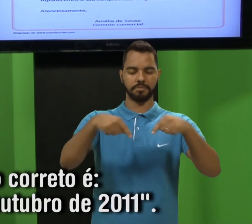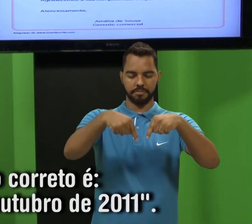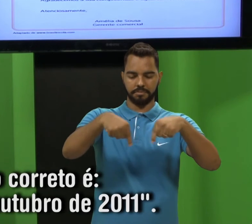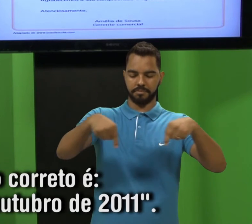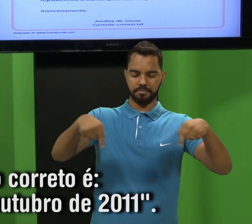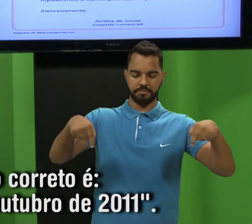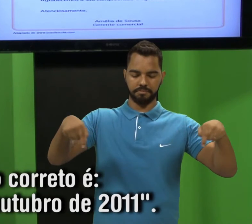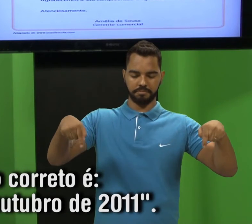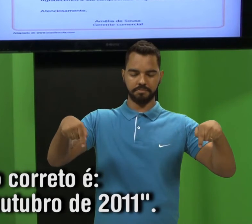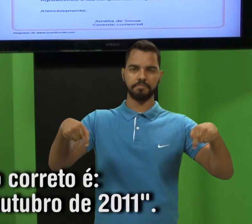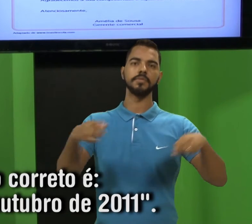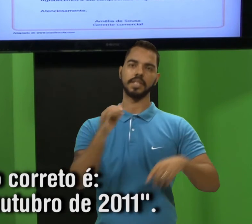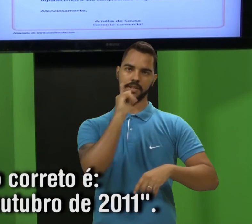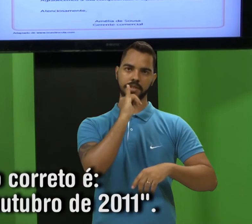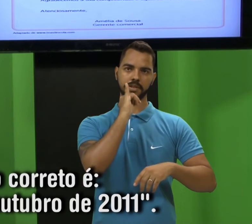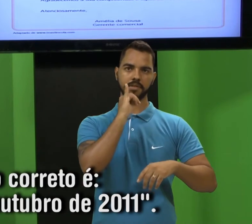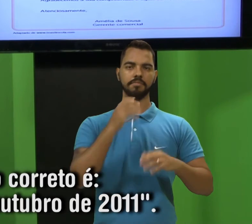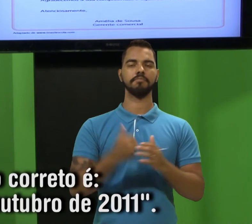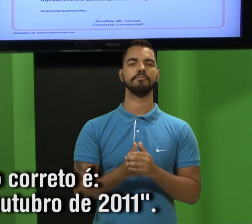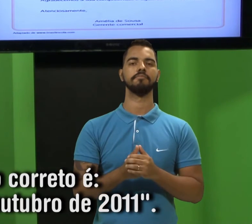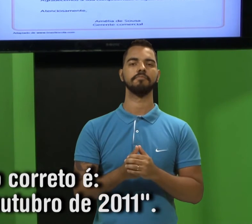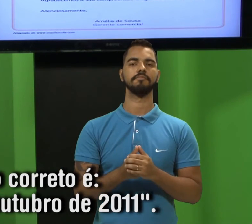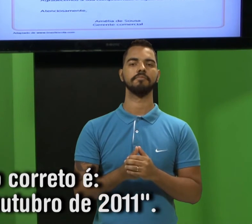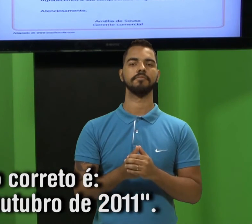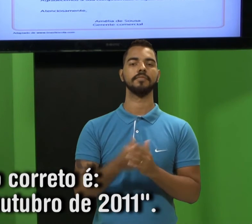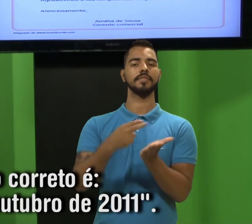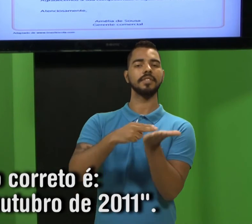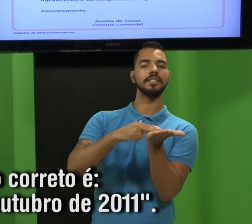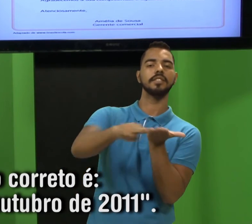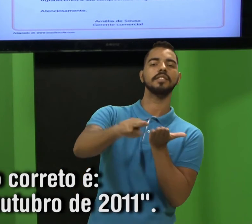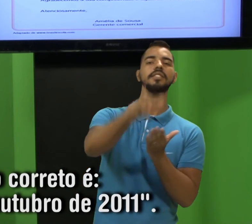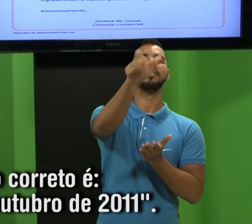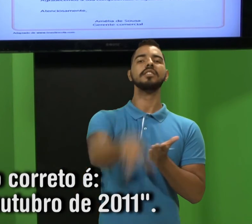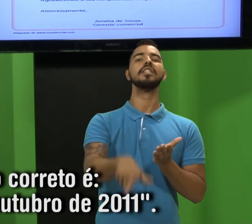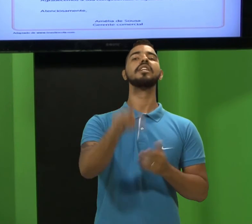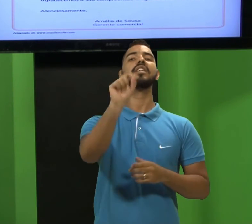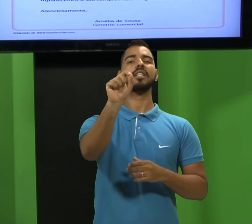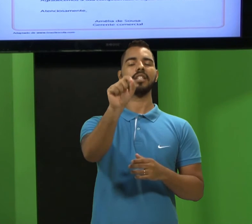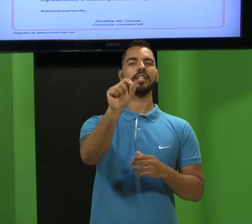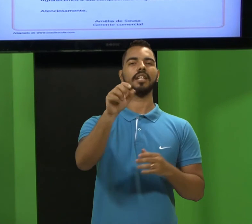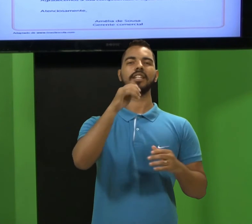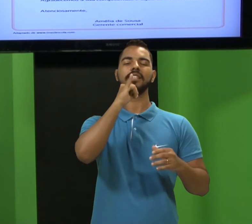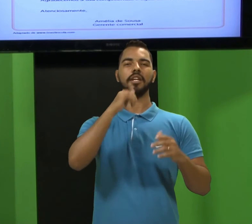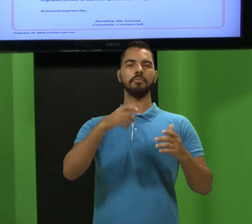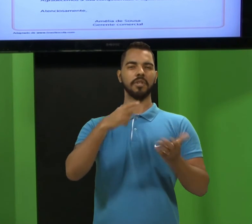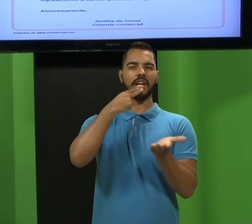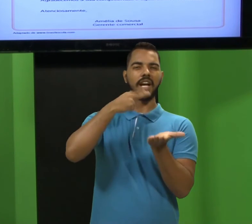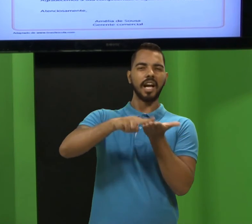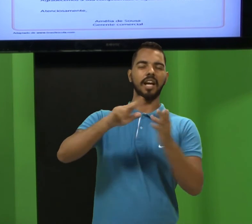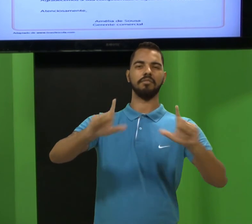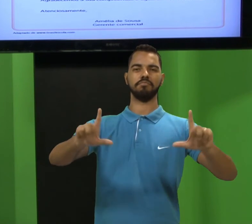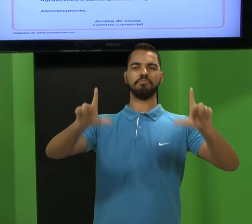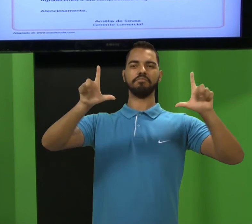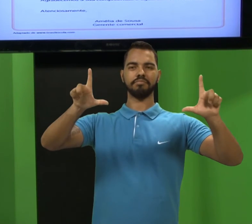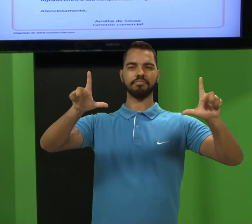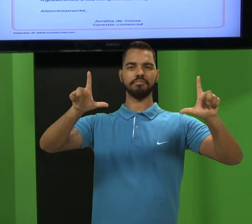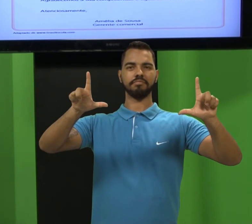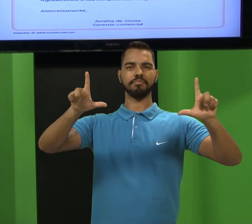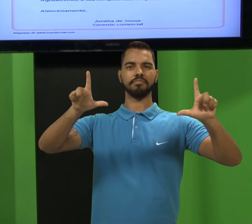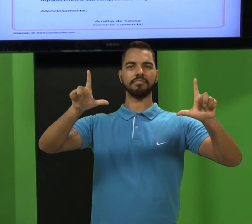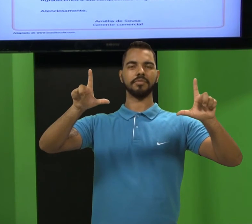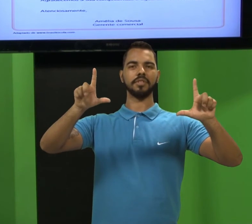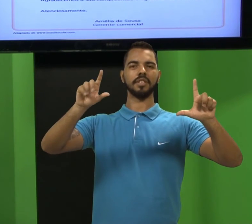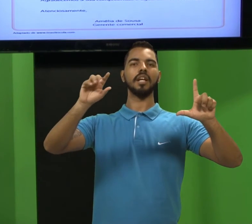escrito 2 espaços abaixo da data. Somente a primeira letra do nome é grafada em letra maiúscula. Não se usa